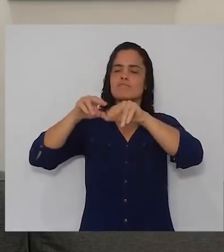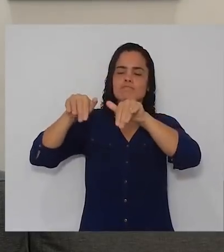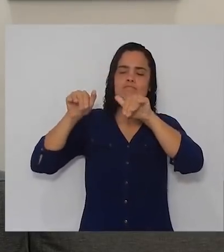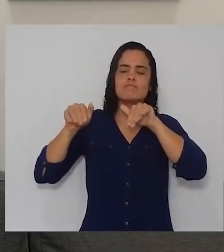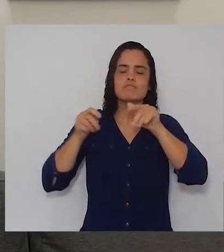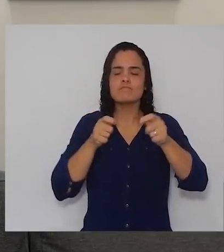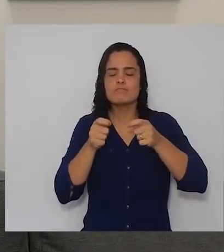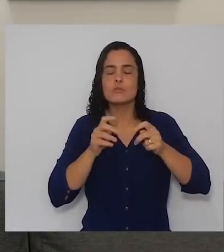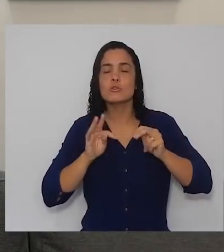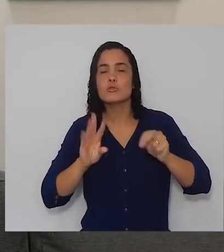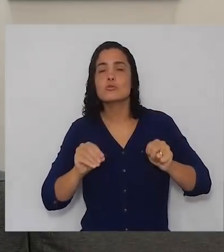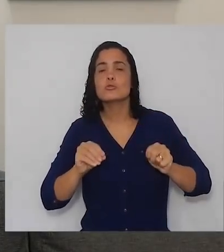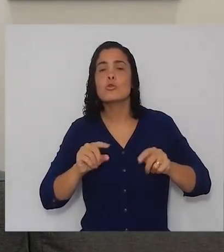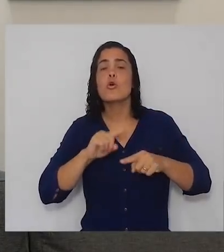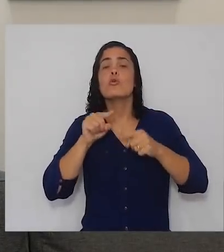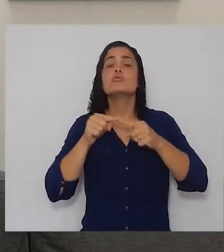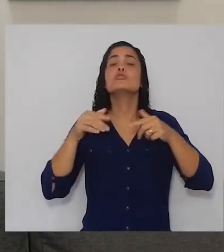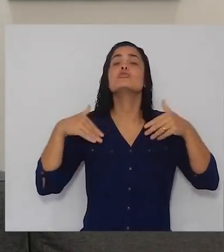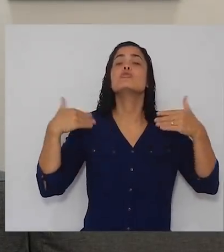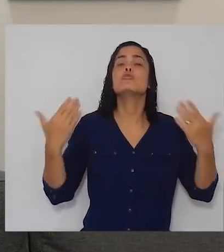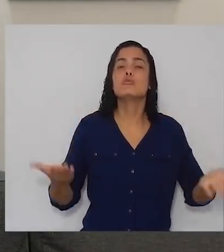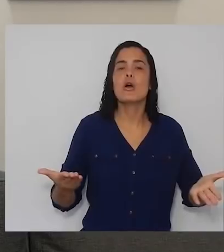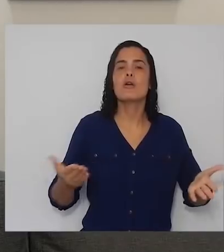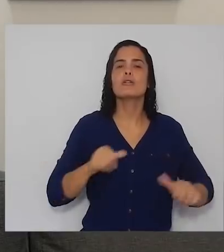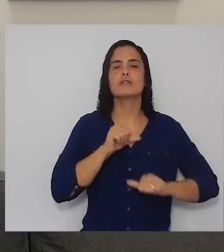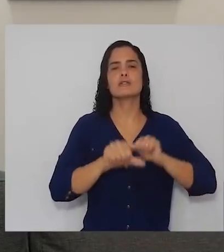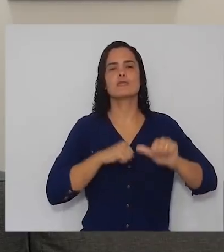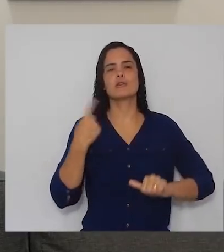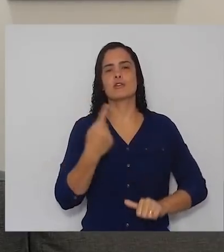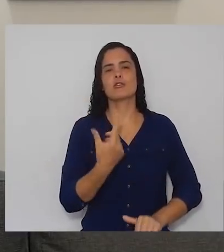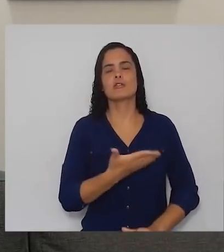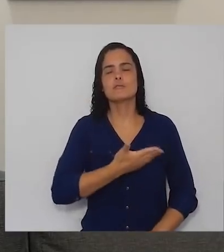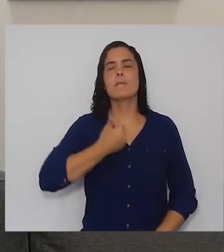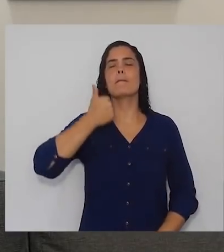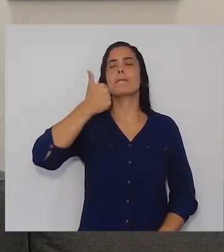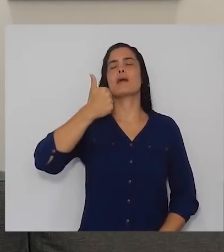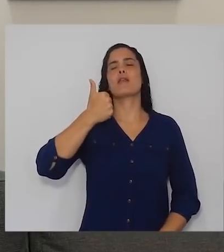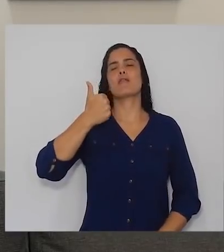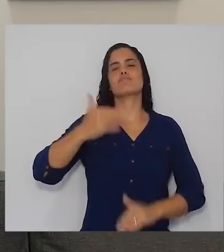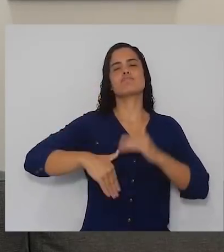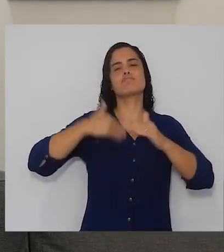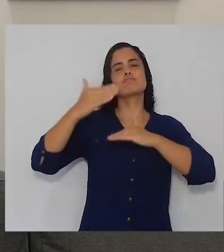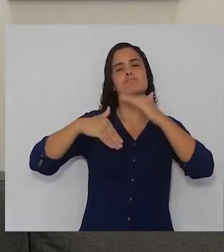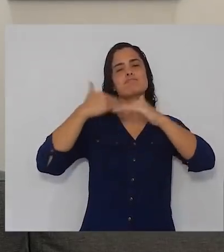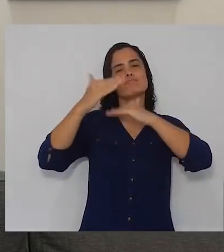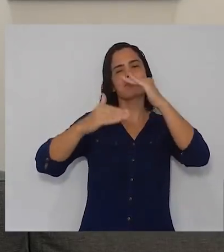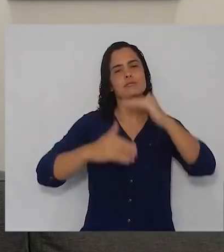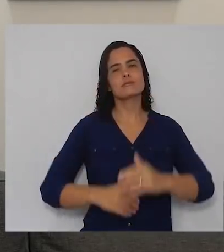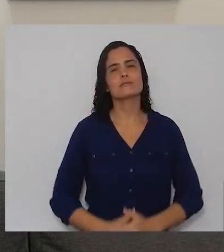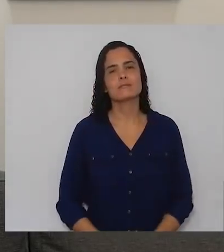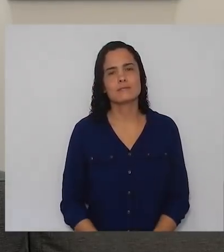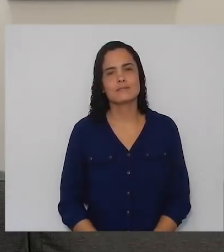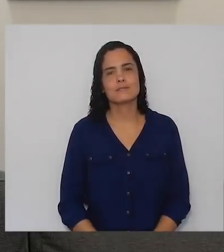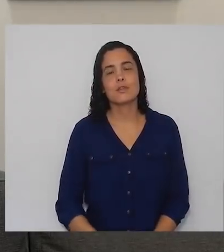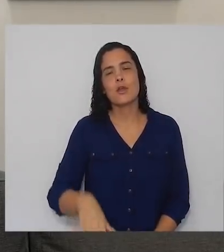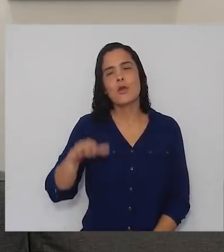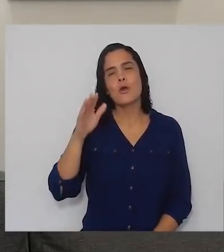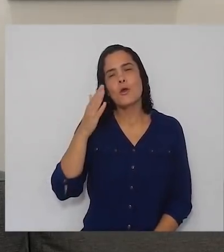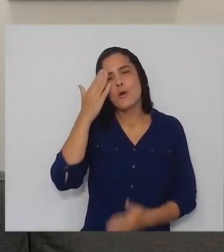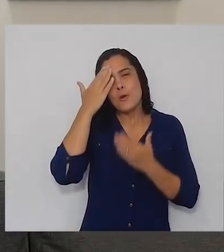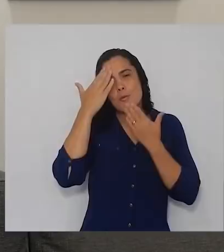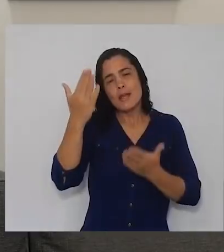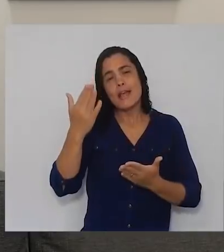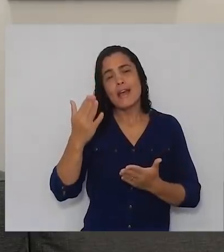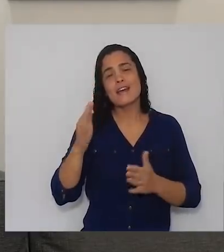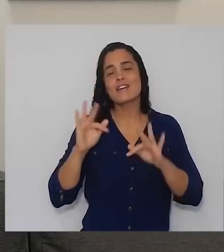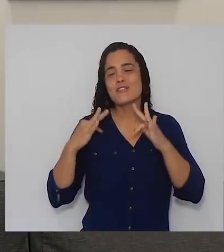de nos fazer melhores de como éramos. Obrigado pelas famílias que enviaram seus vídeos e nos fazem lembrar de quem nós